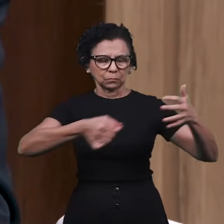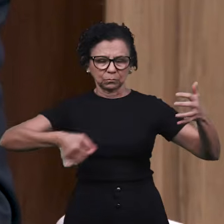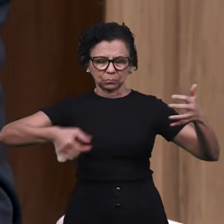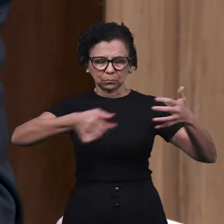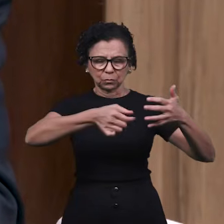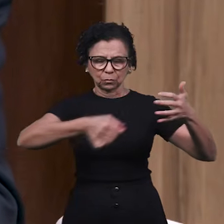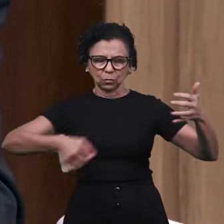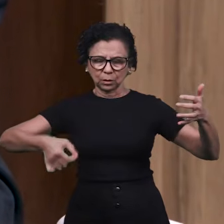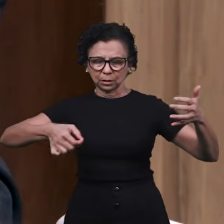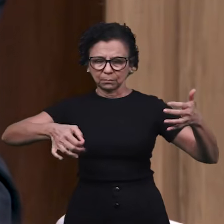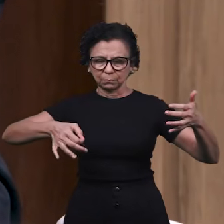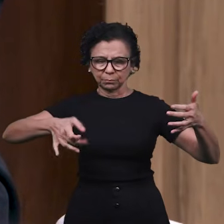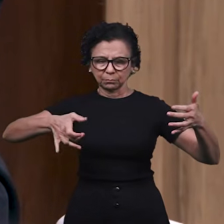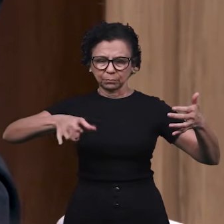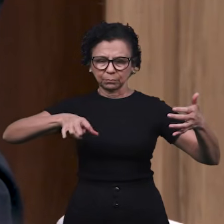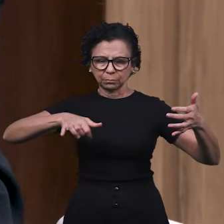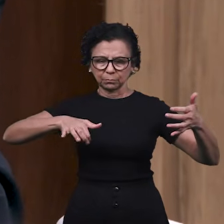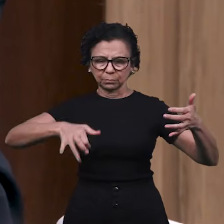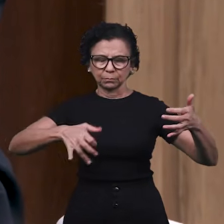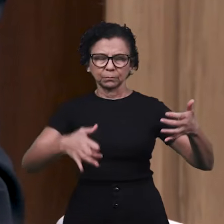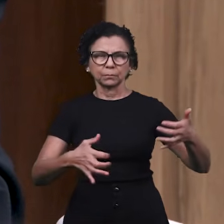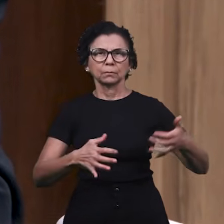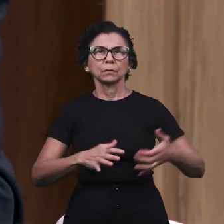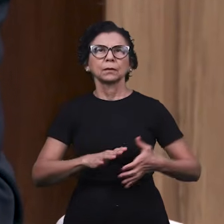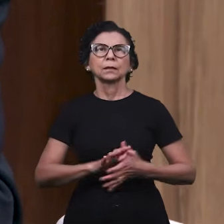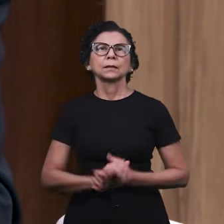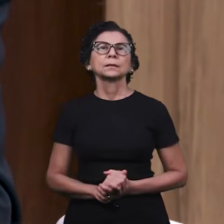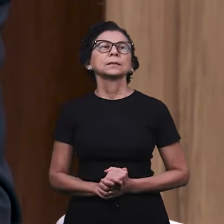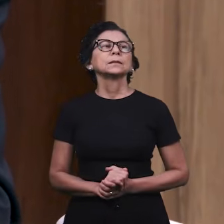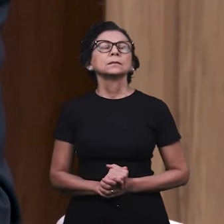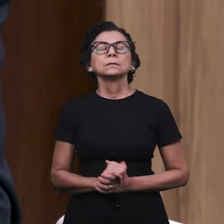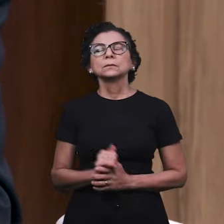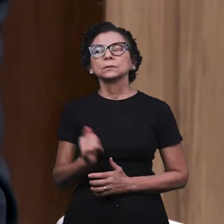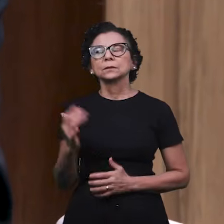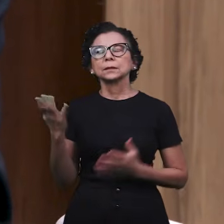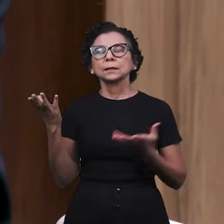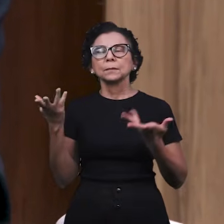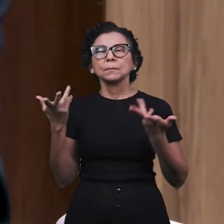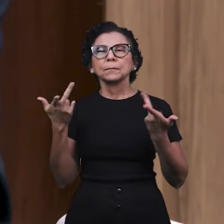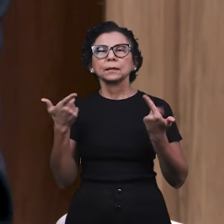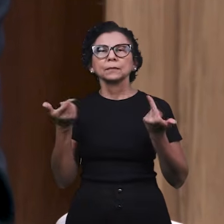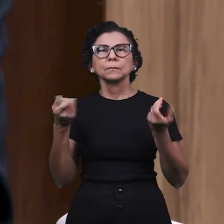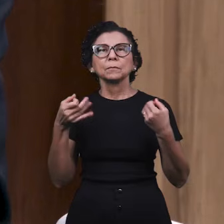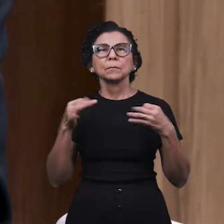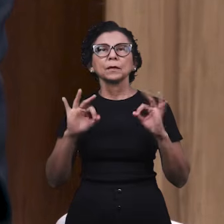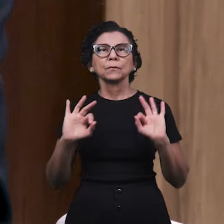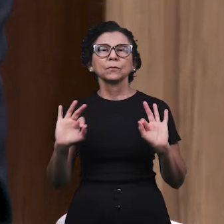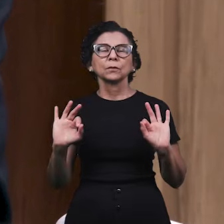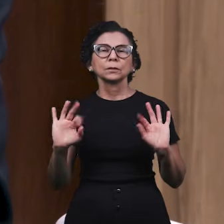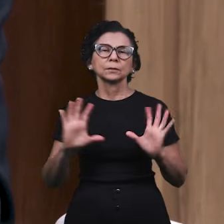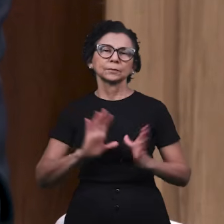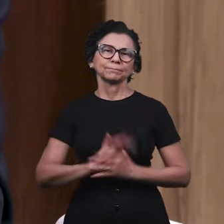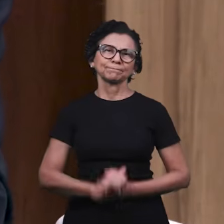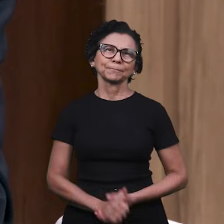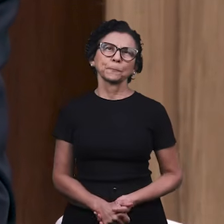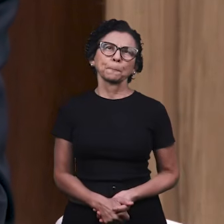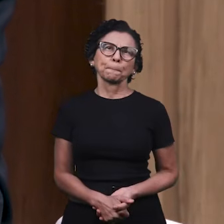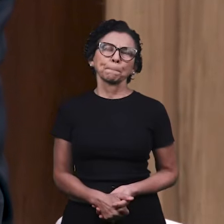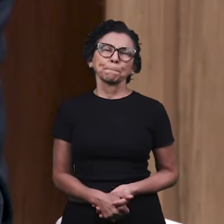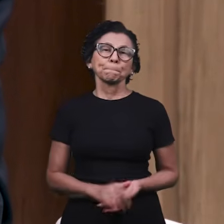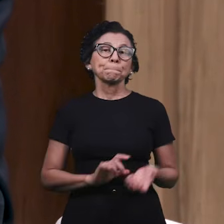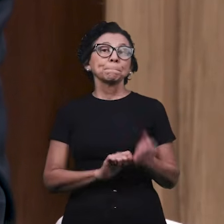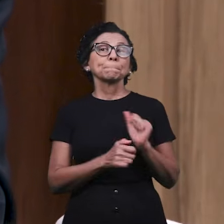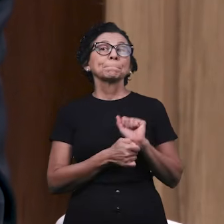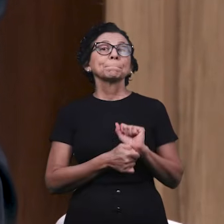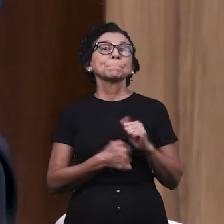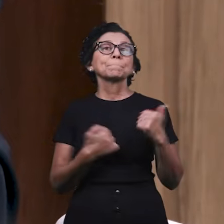né? E fazia o compasso. Olha, era uma orquestra. 3 violões, 3 instrumentistas. Mas qual era o